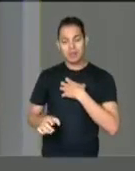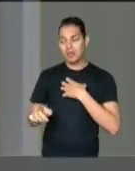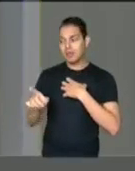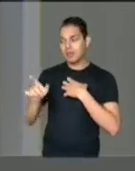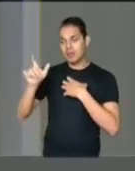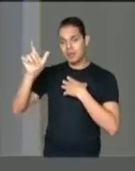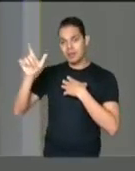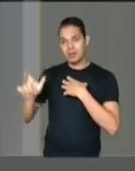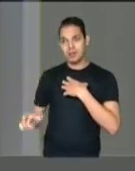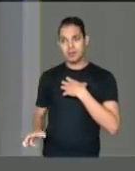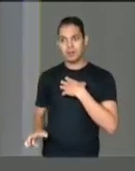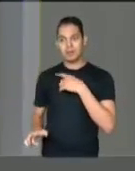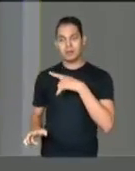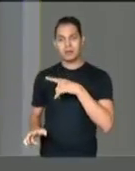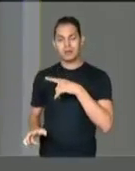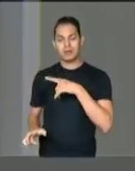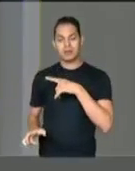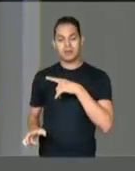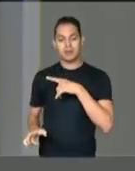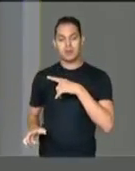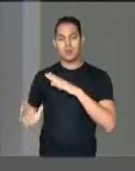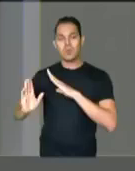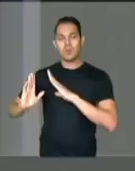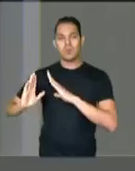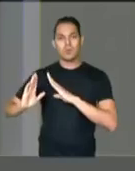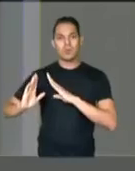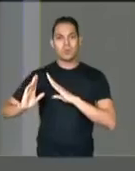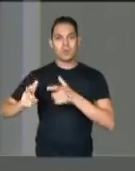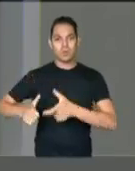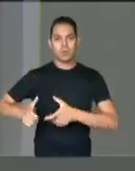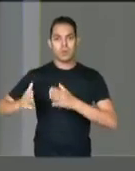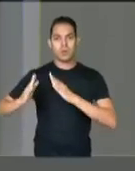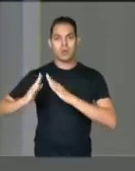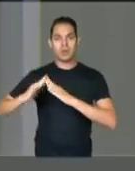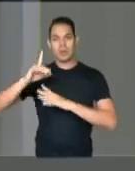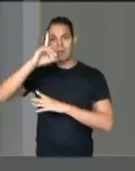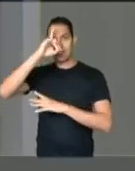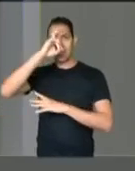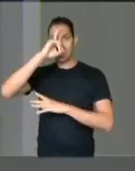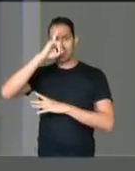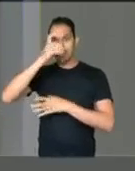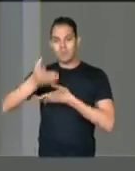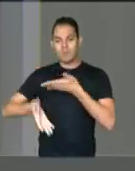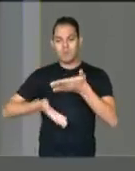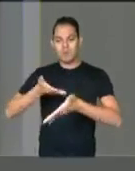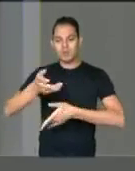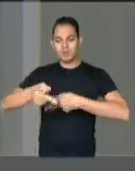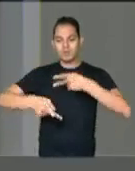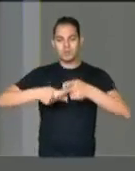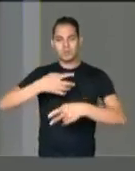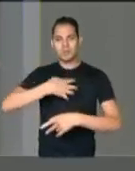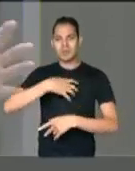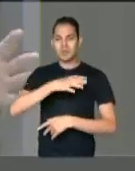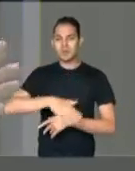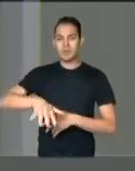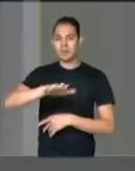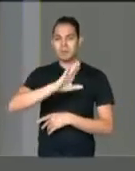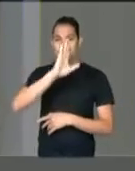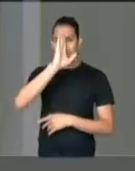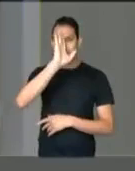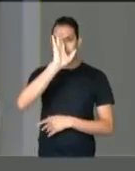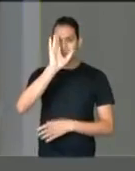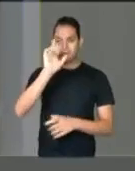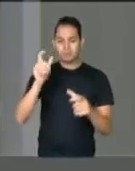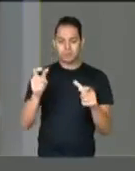dúvida nenhuma, um hospital que atende todo o povo da Bahia, principalmente do interior